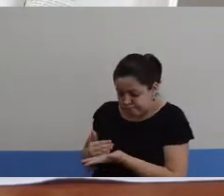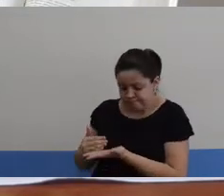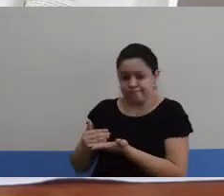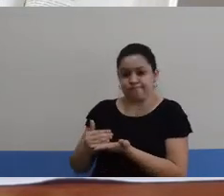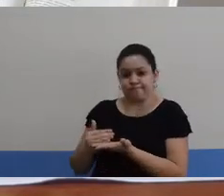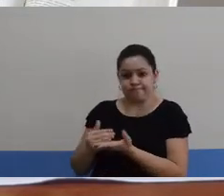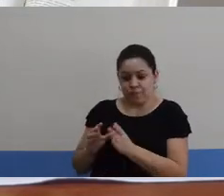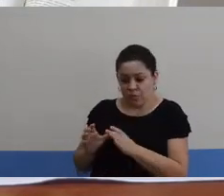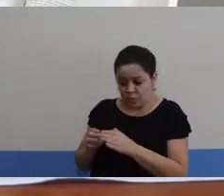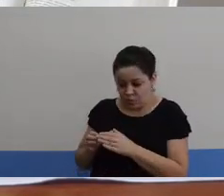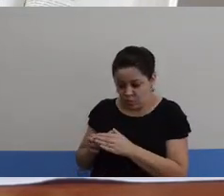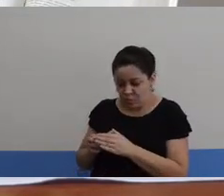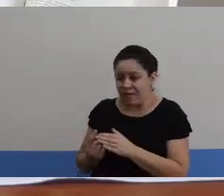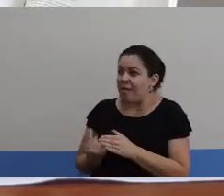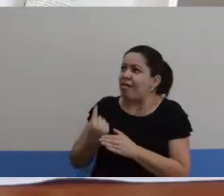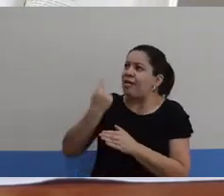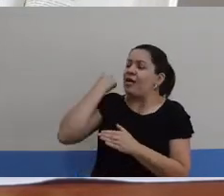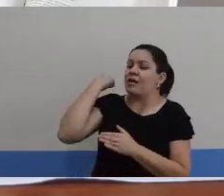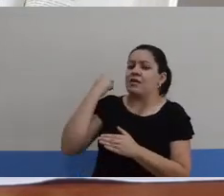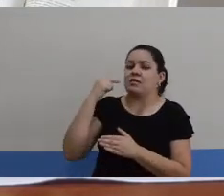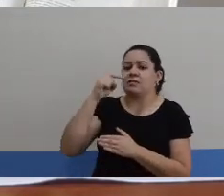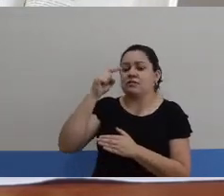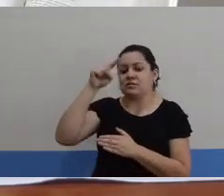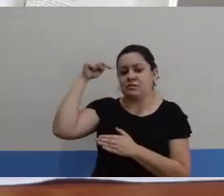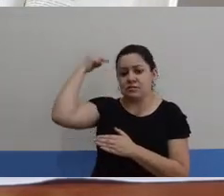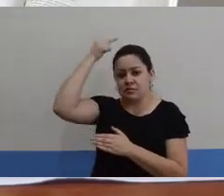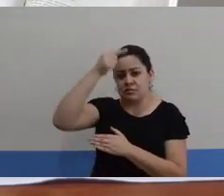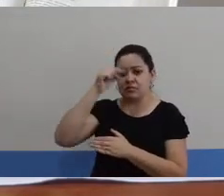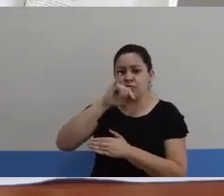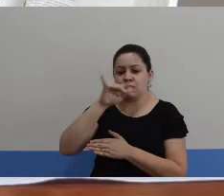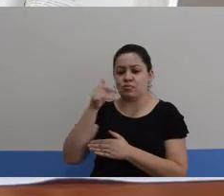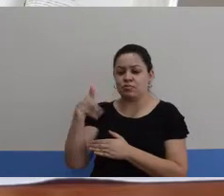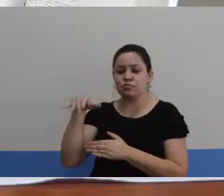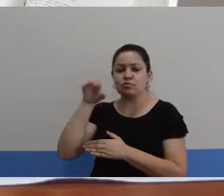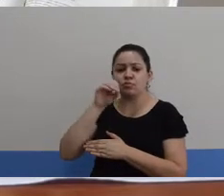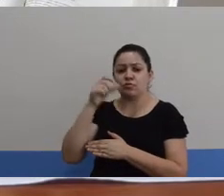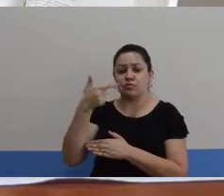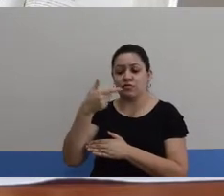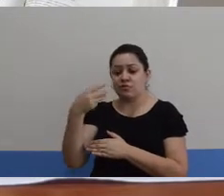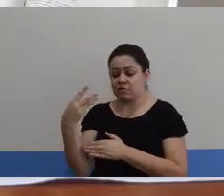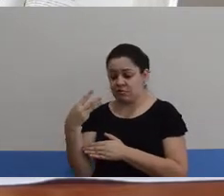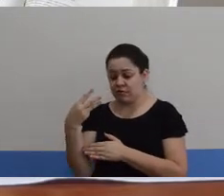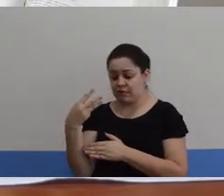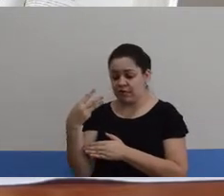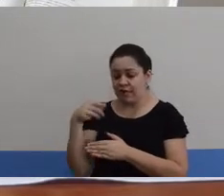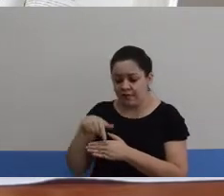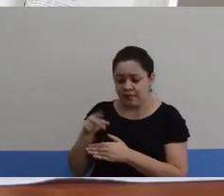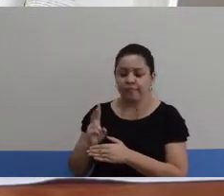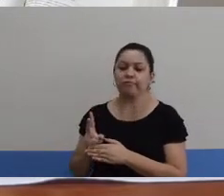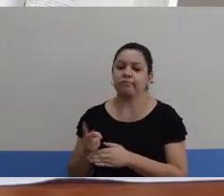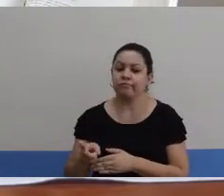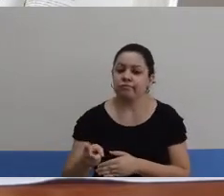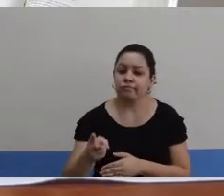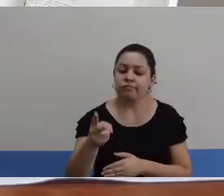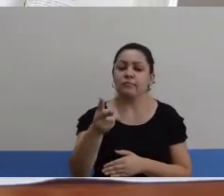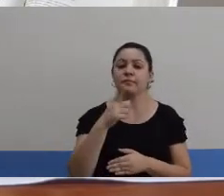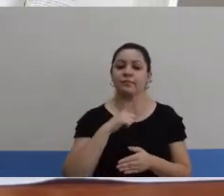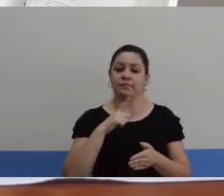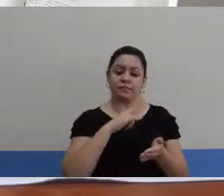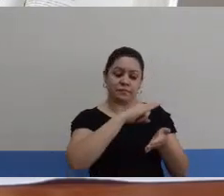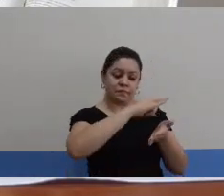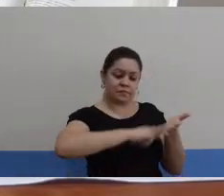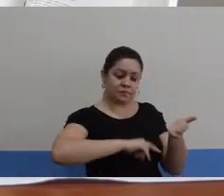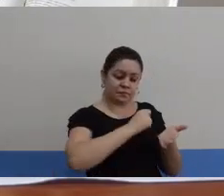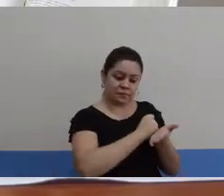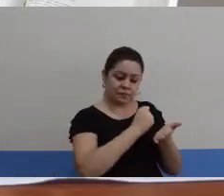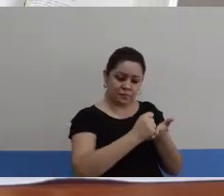iniciado por São João XXIII. No documento Lumen Gentium do Vaticano